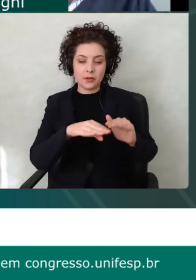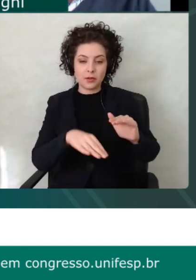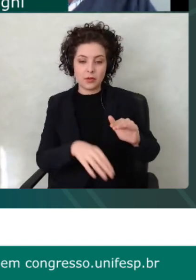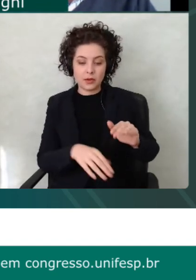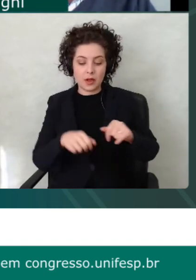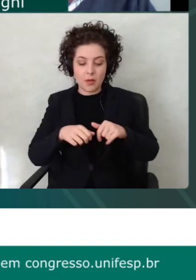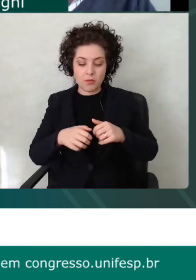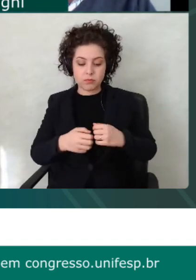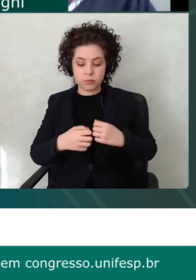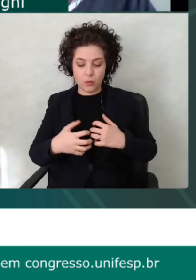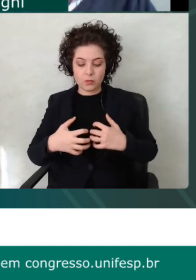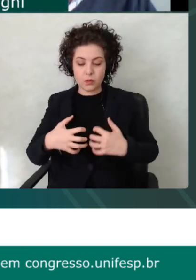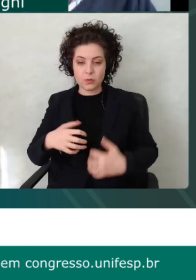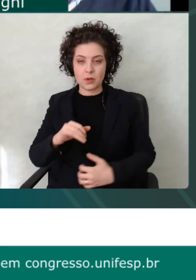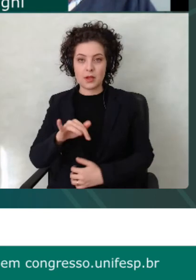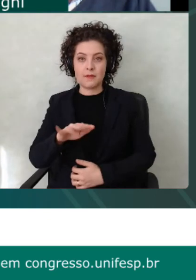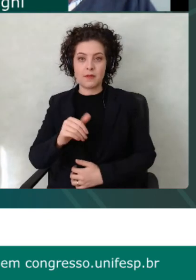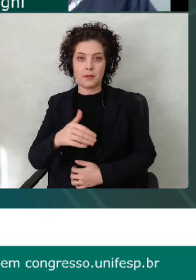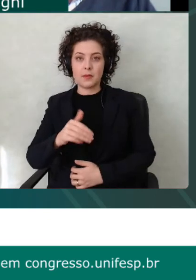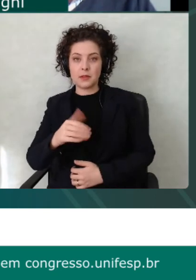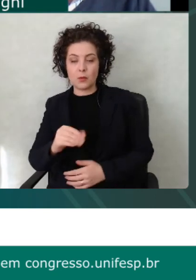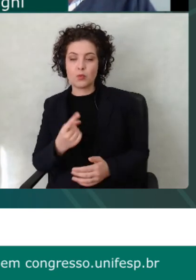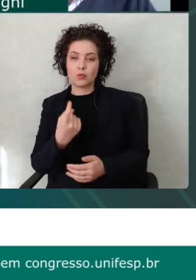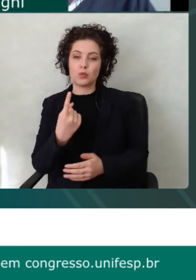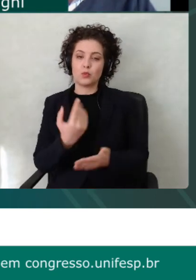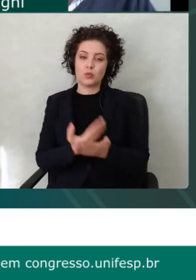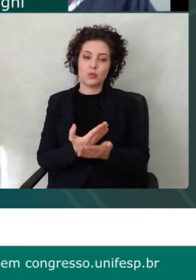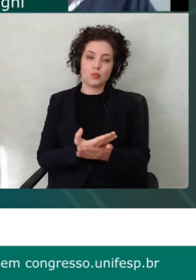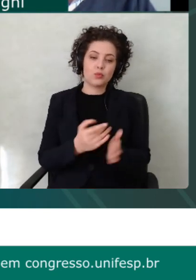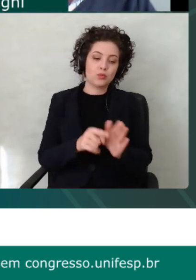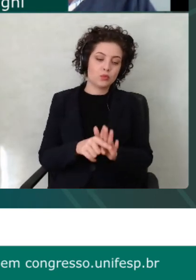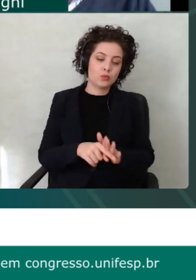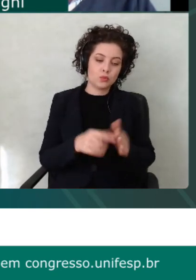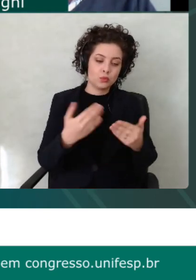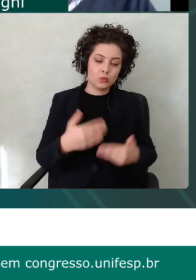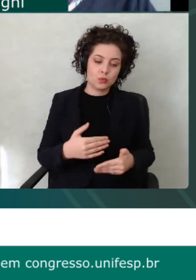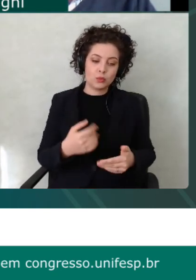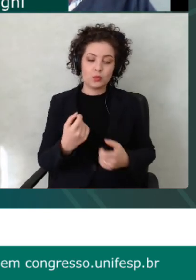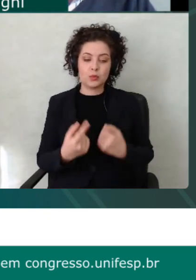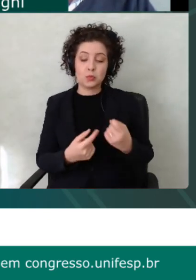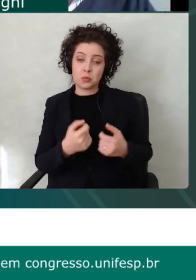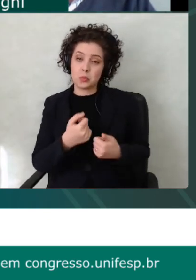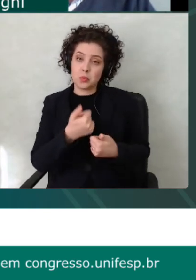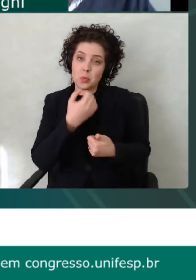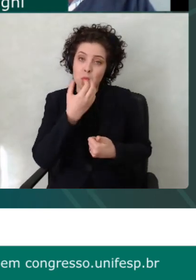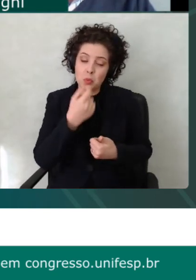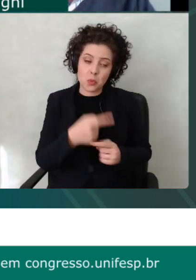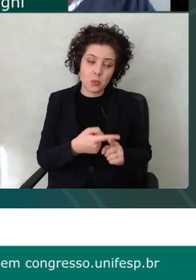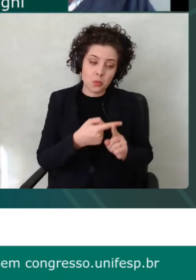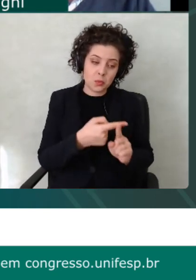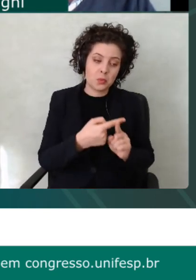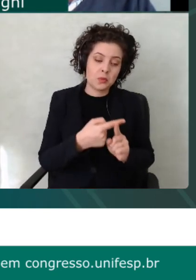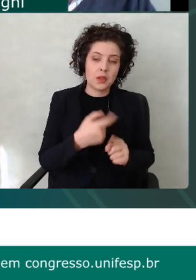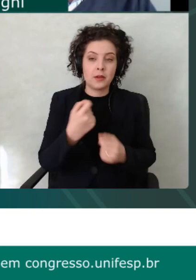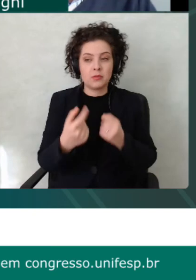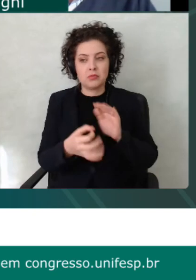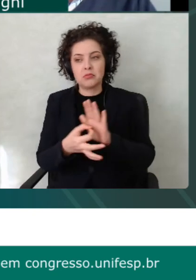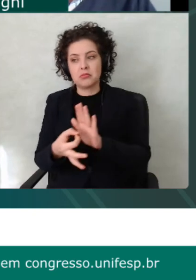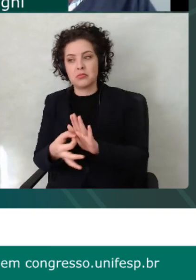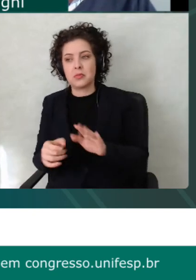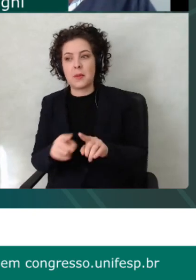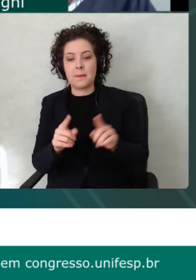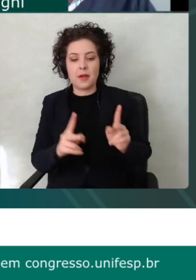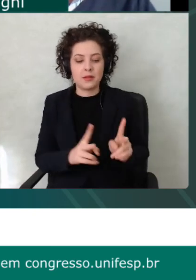progressivamente, que é o que mostrou, o único estudo que mostrou algum benefício, apesar de algumas críticas, o estudo Recovery,